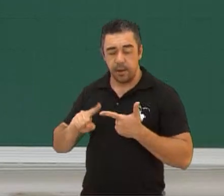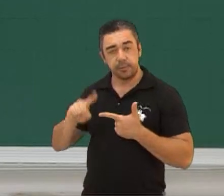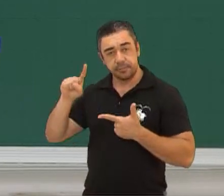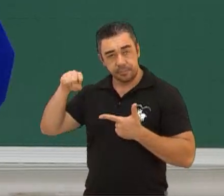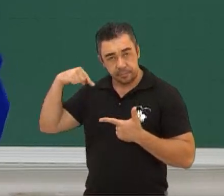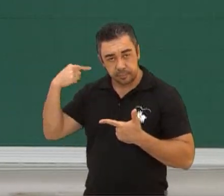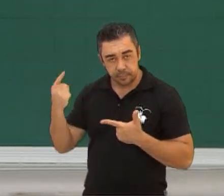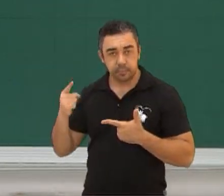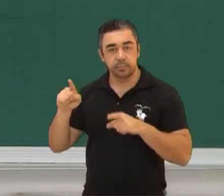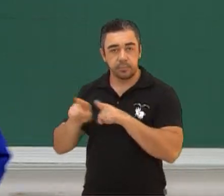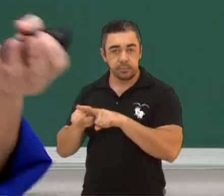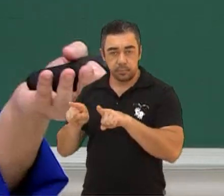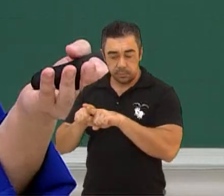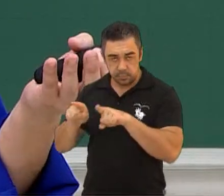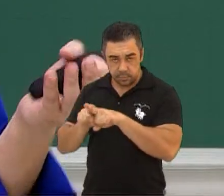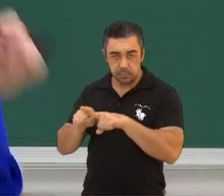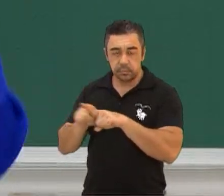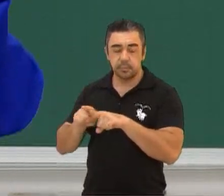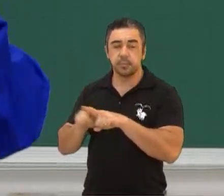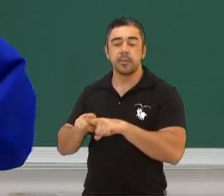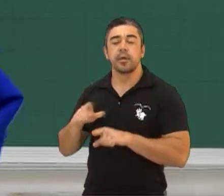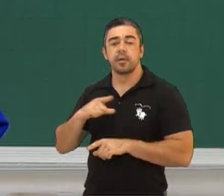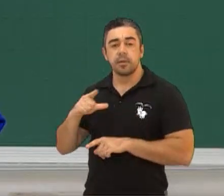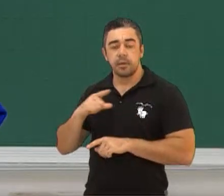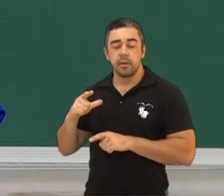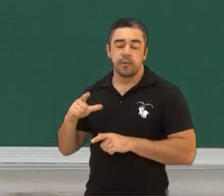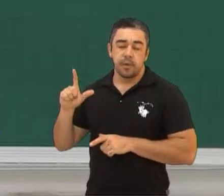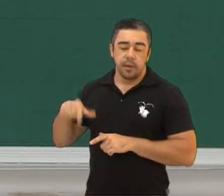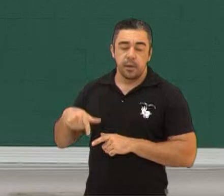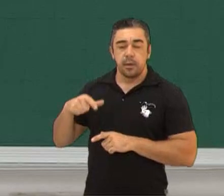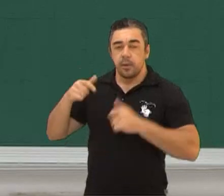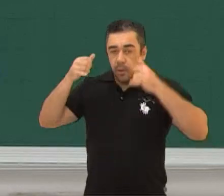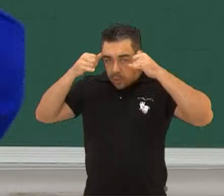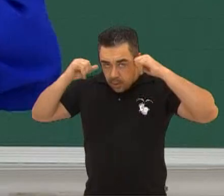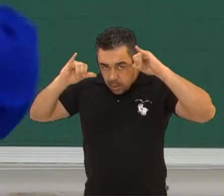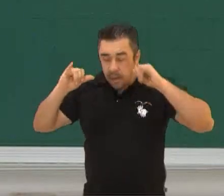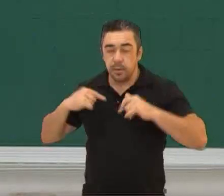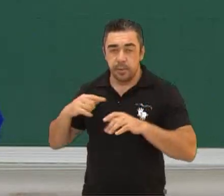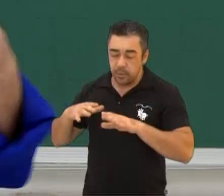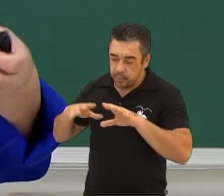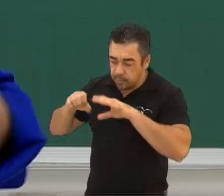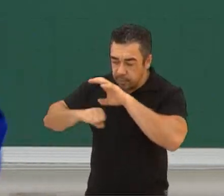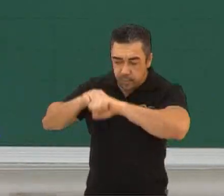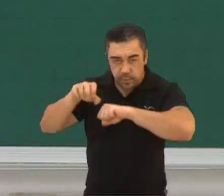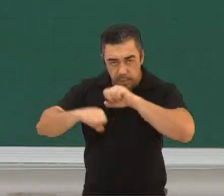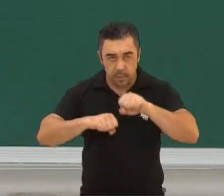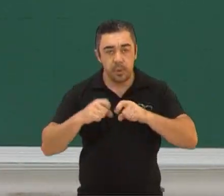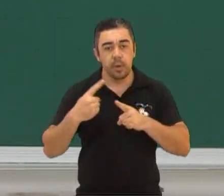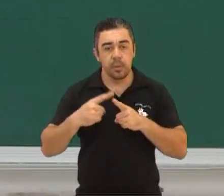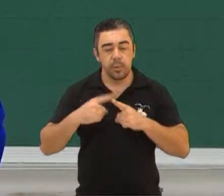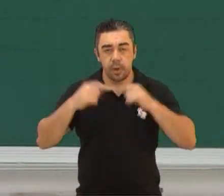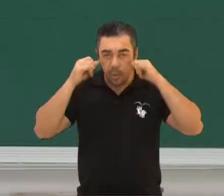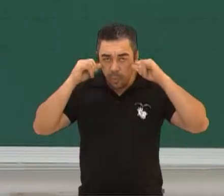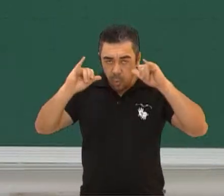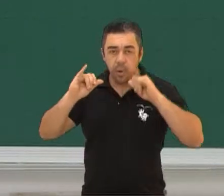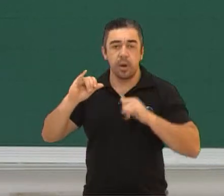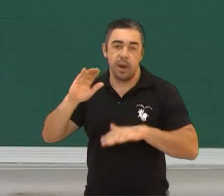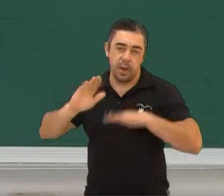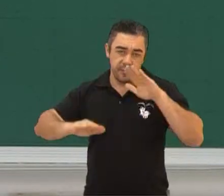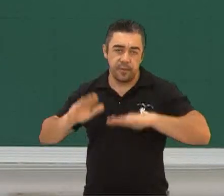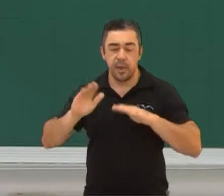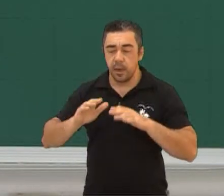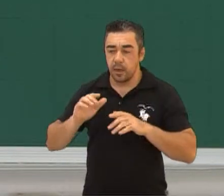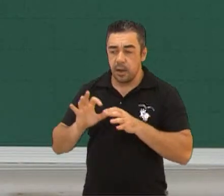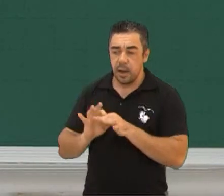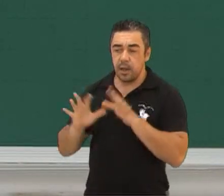se fizesse uma penetração do nosso território, ocupando o interior, porque muitas vezes o gado criado solto estragava as plantações